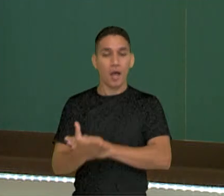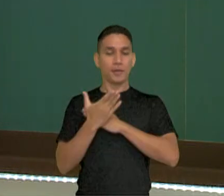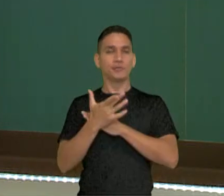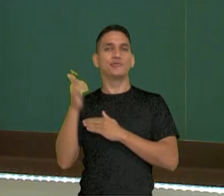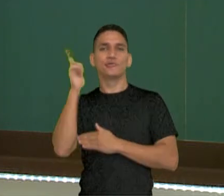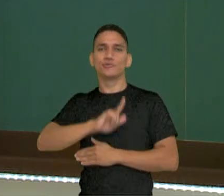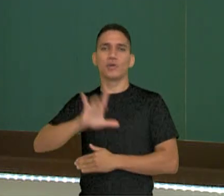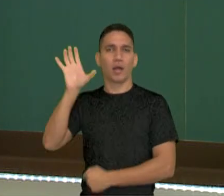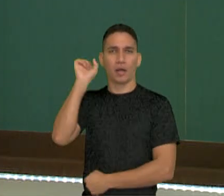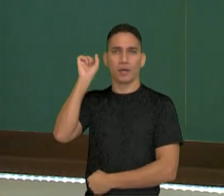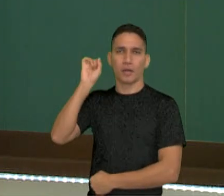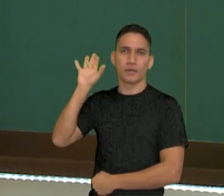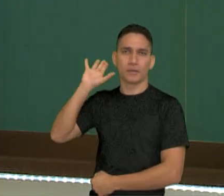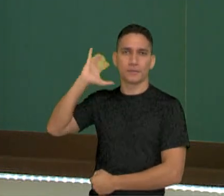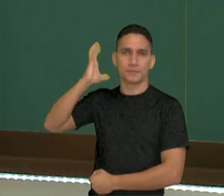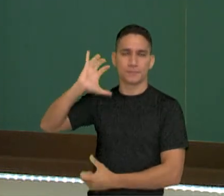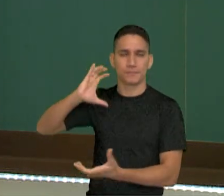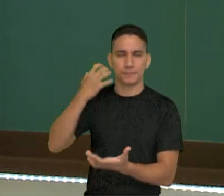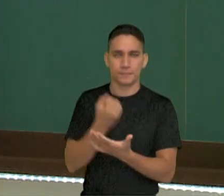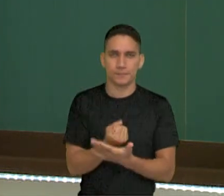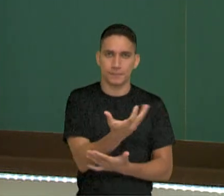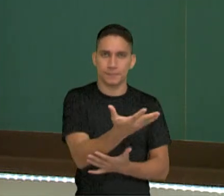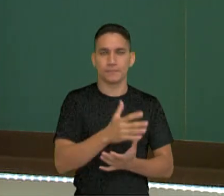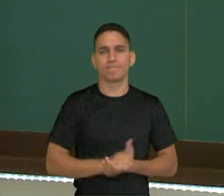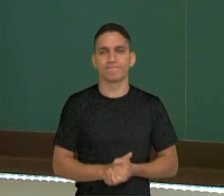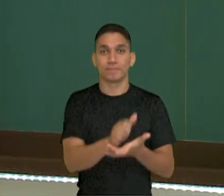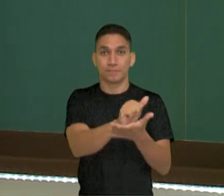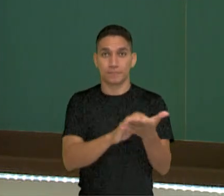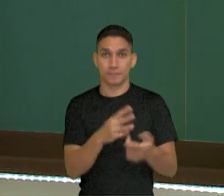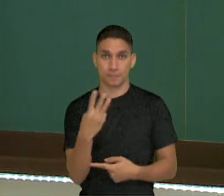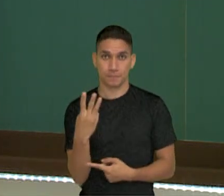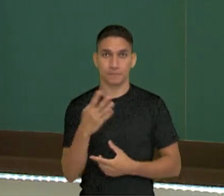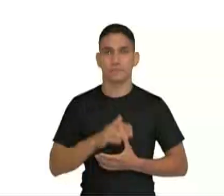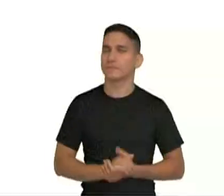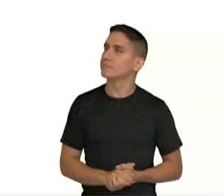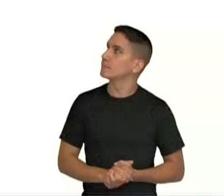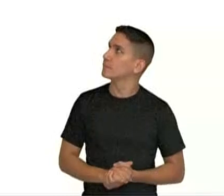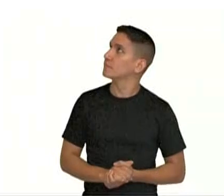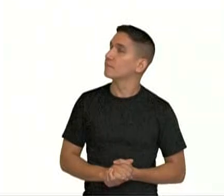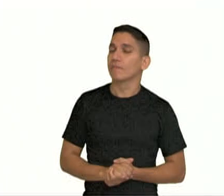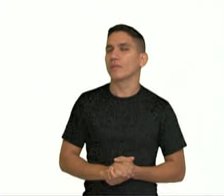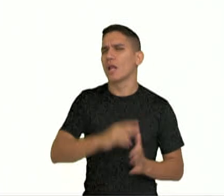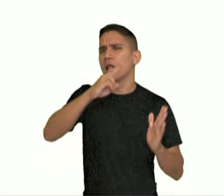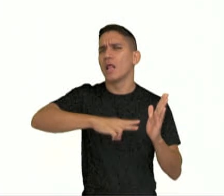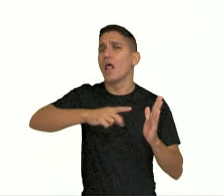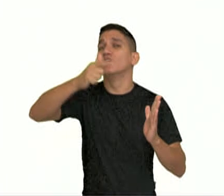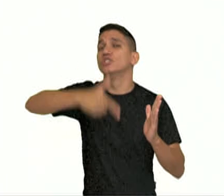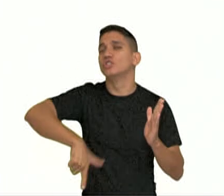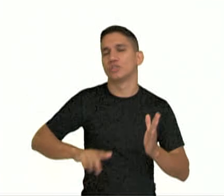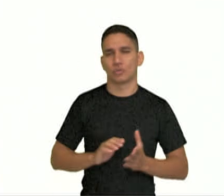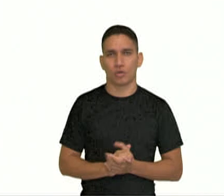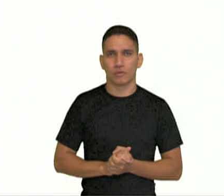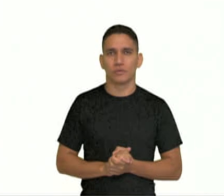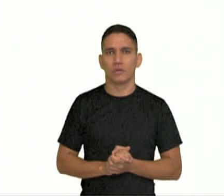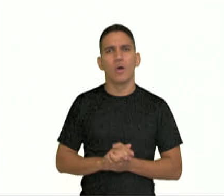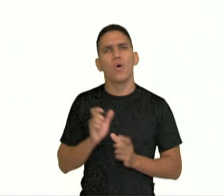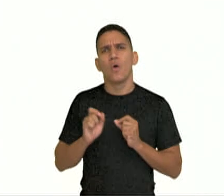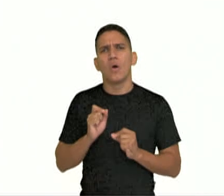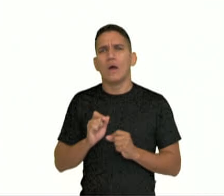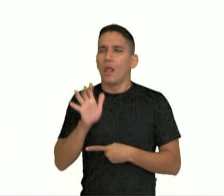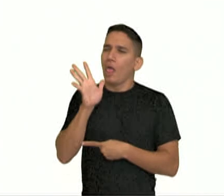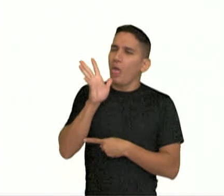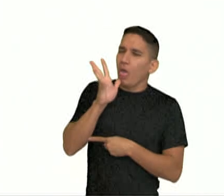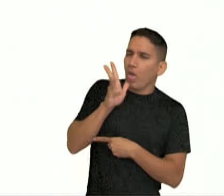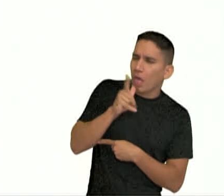os podcasts. E atividade 3. Releia. Não demorou muito para